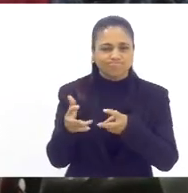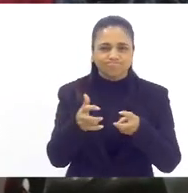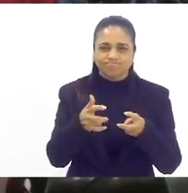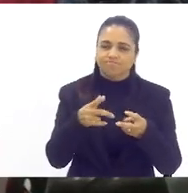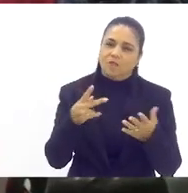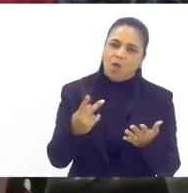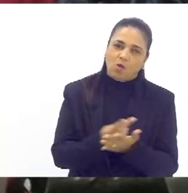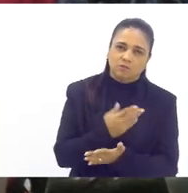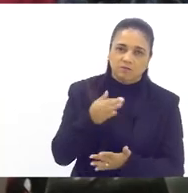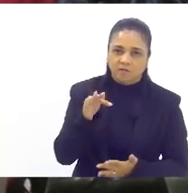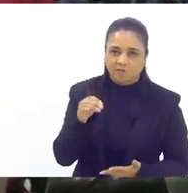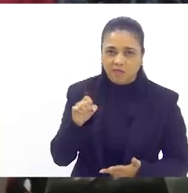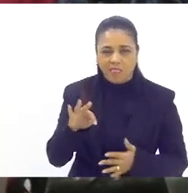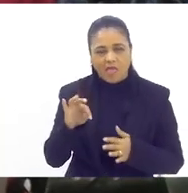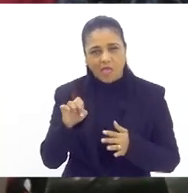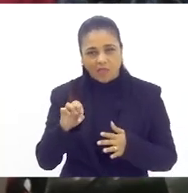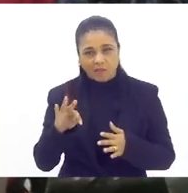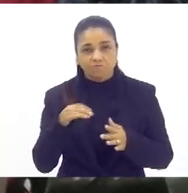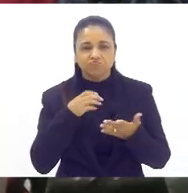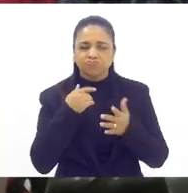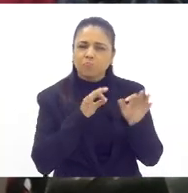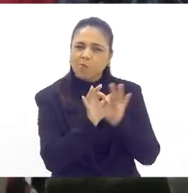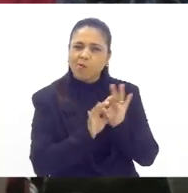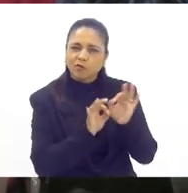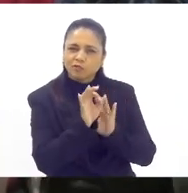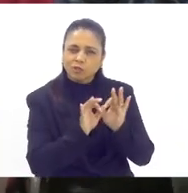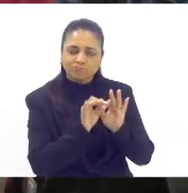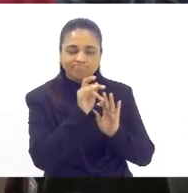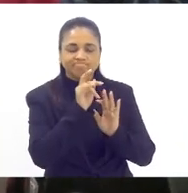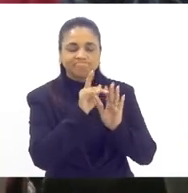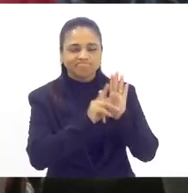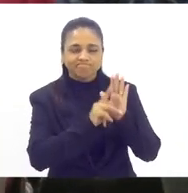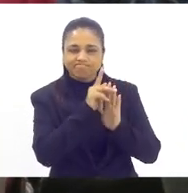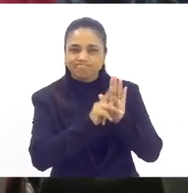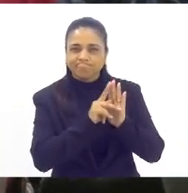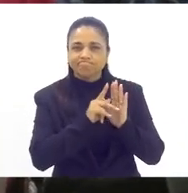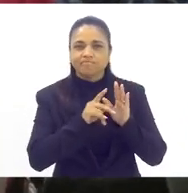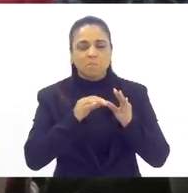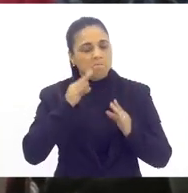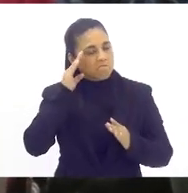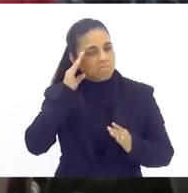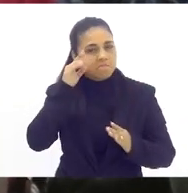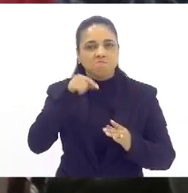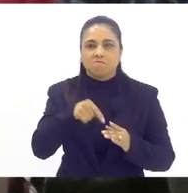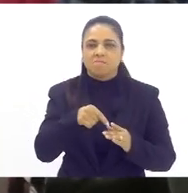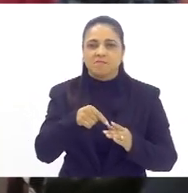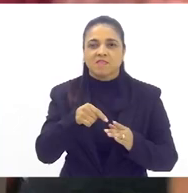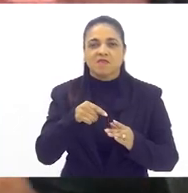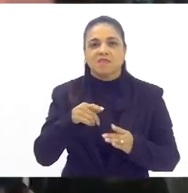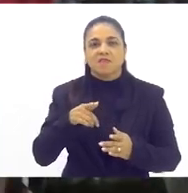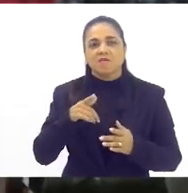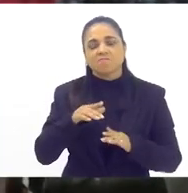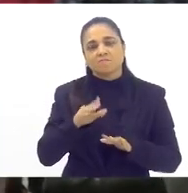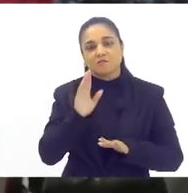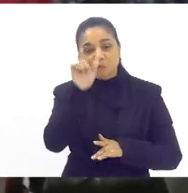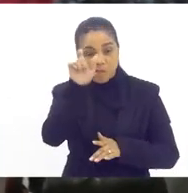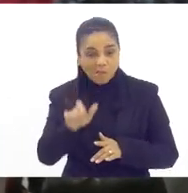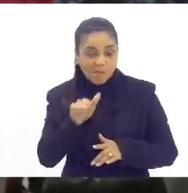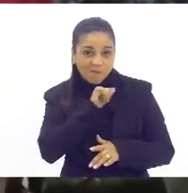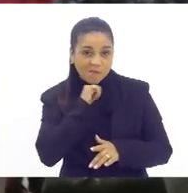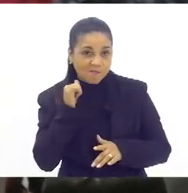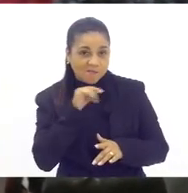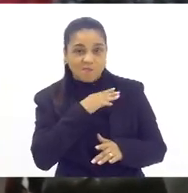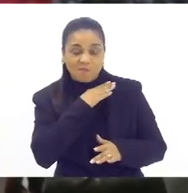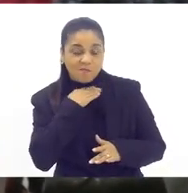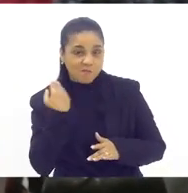projeto genial en cabeçado pela professora já falecida Nilda Tevez Hoje ele se encontra